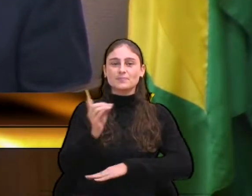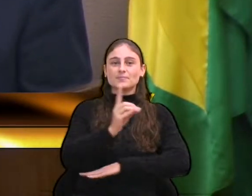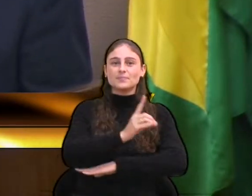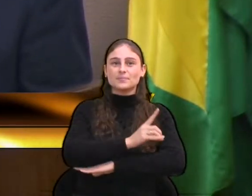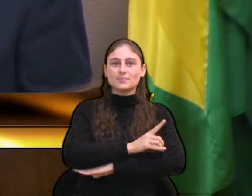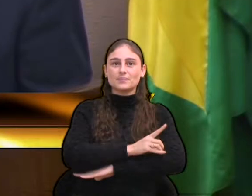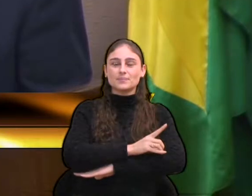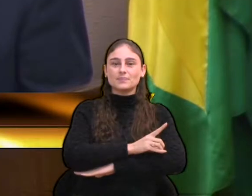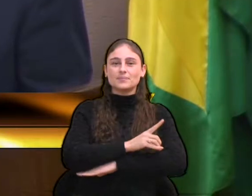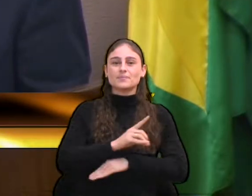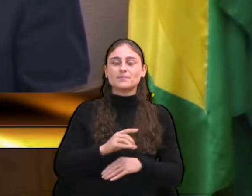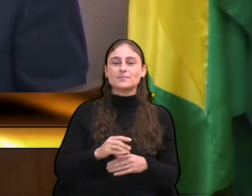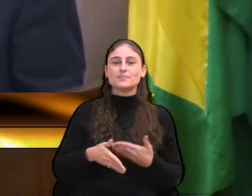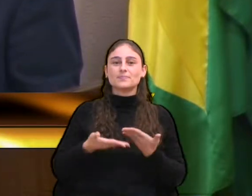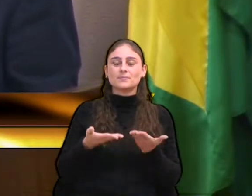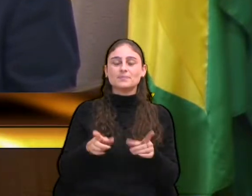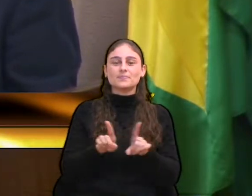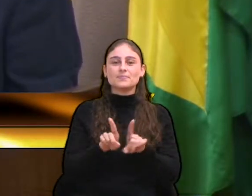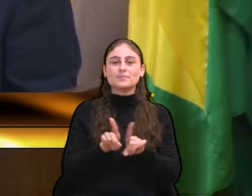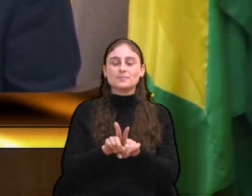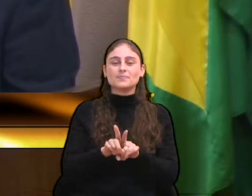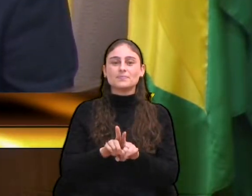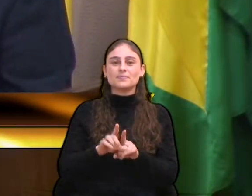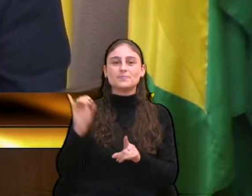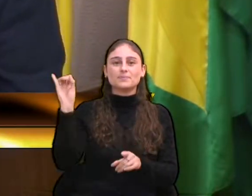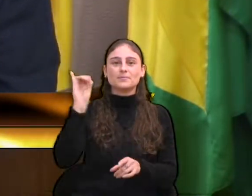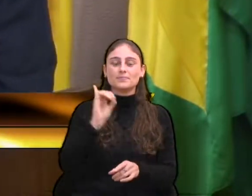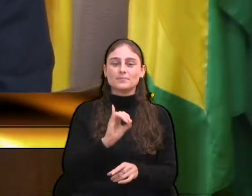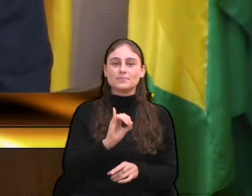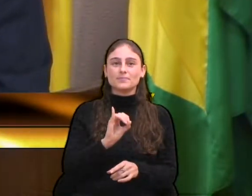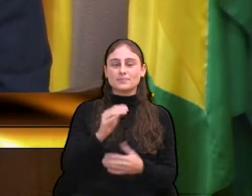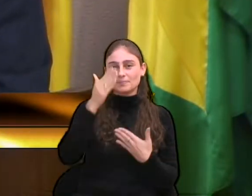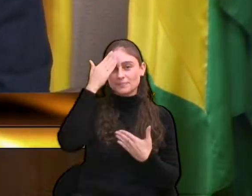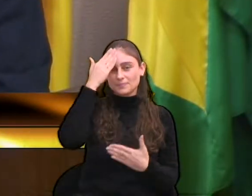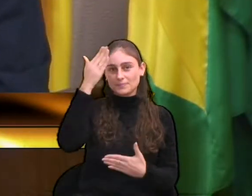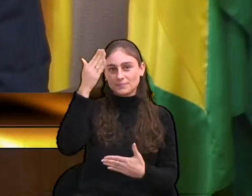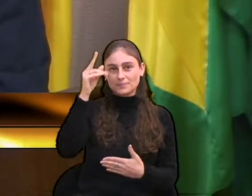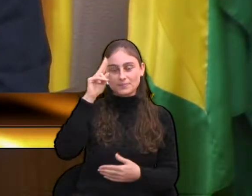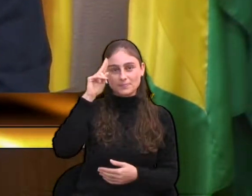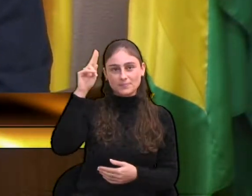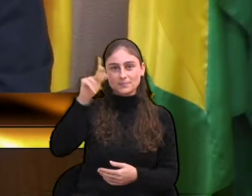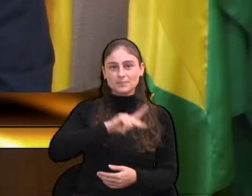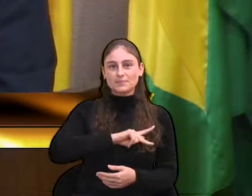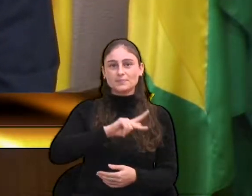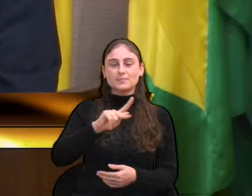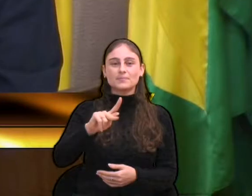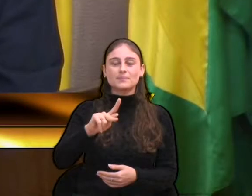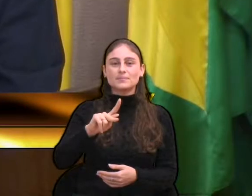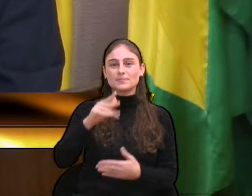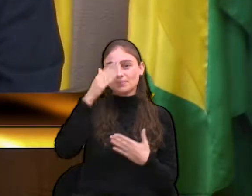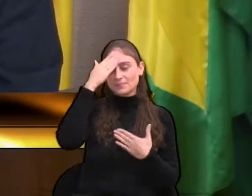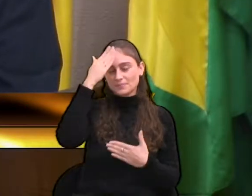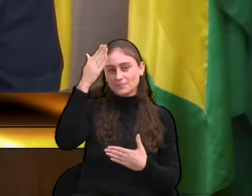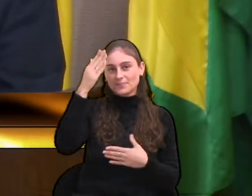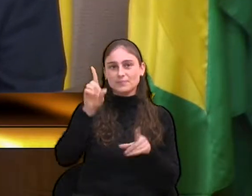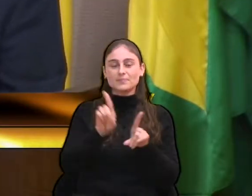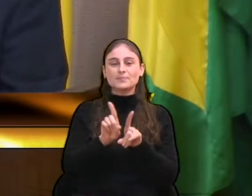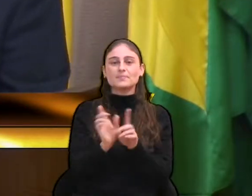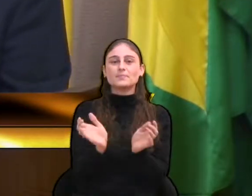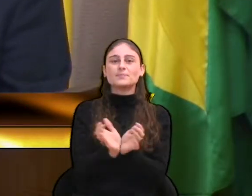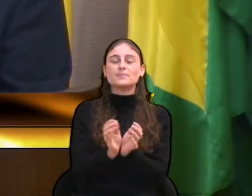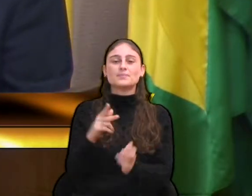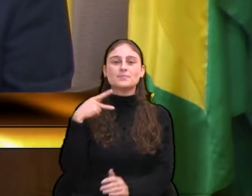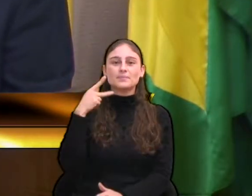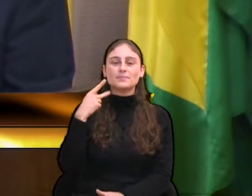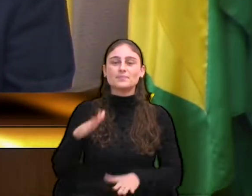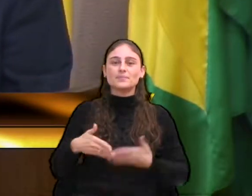questa solenidade dei imigranti, grazie signor Presidente, grazie collega vereatore por me